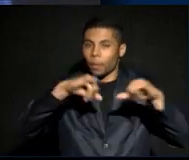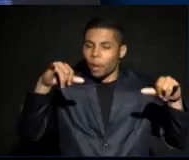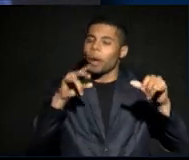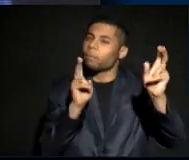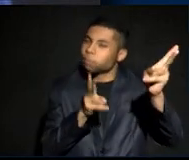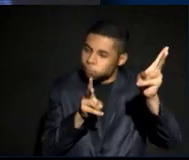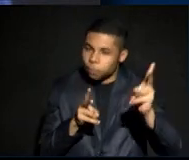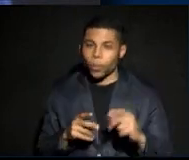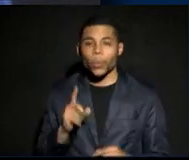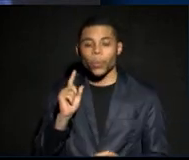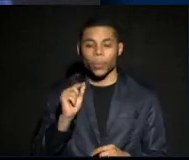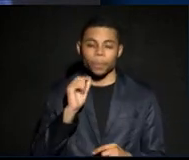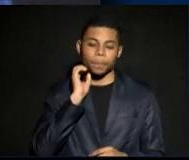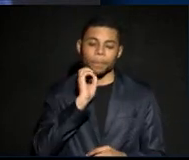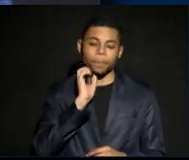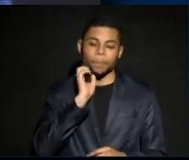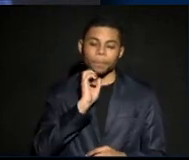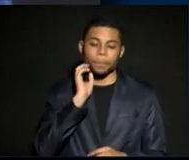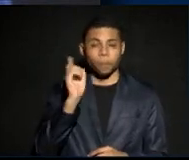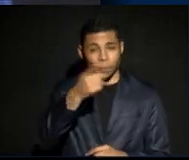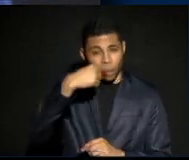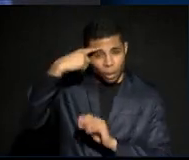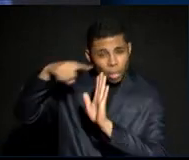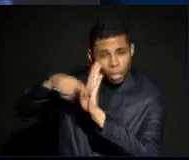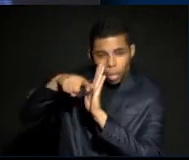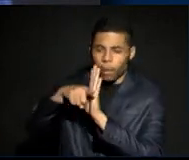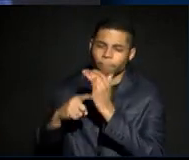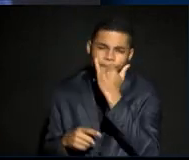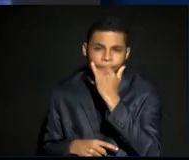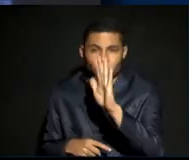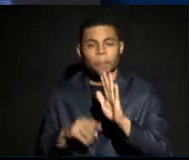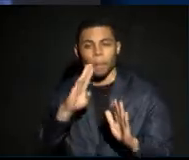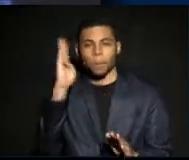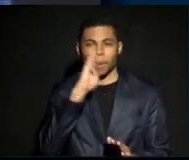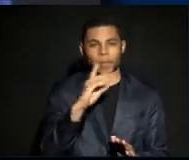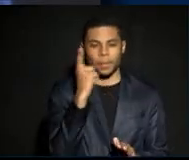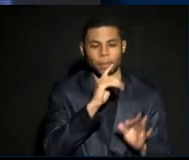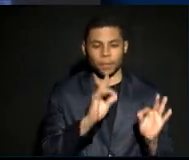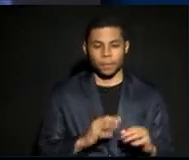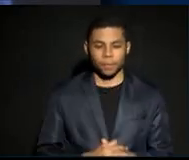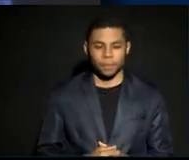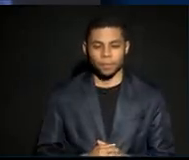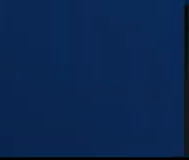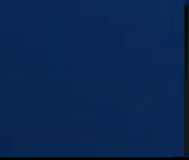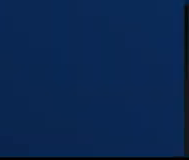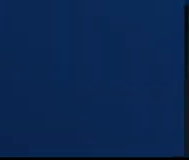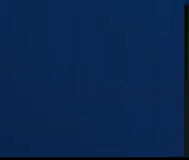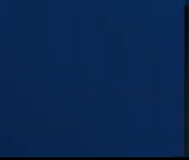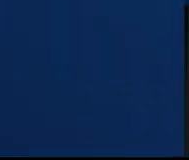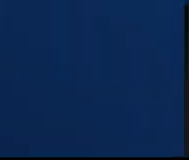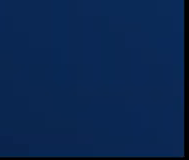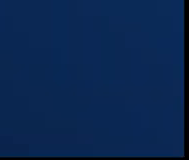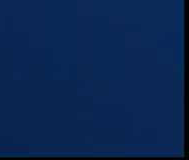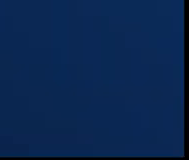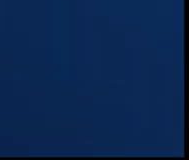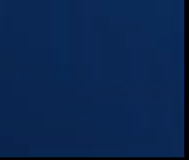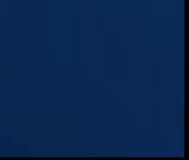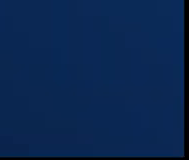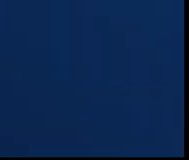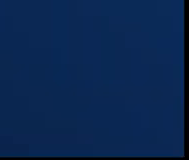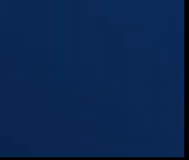muito Vivo tá muito presente especialistas que me desculpe mas o Brasil vai dar certo E aí